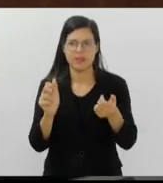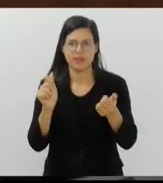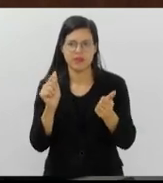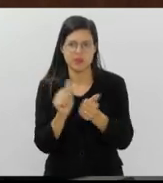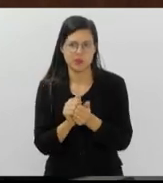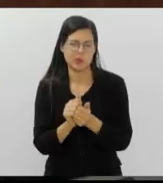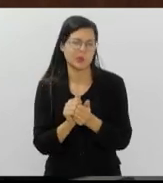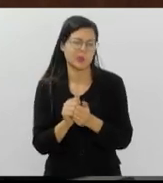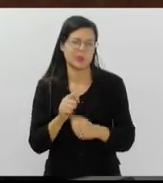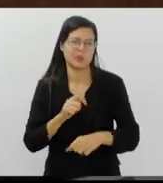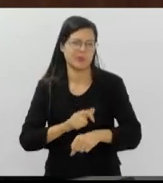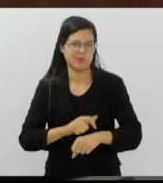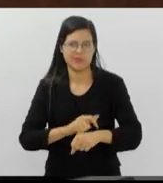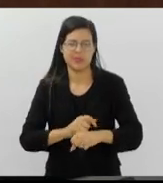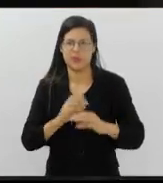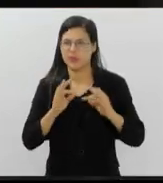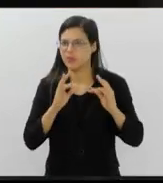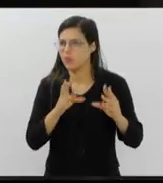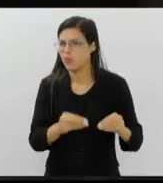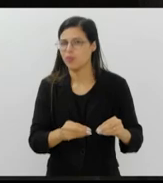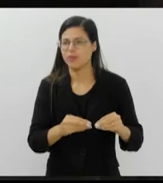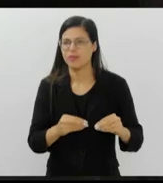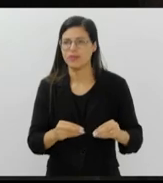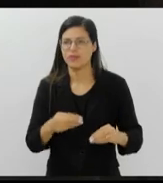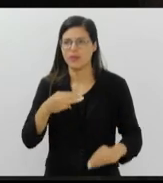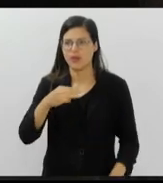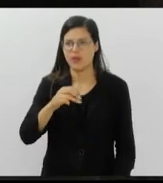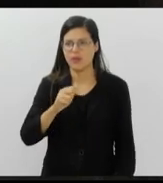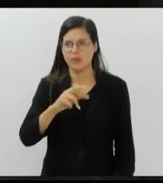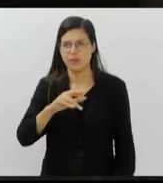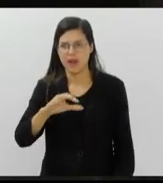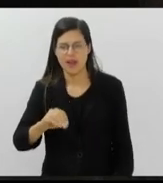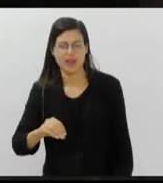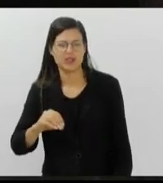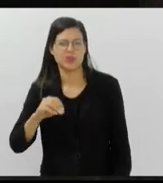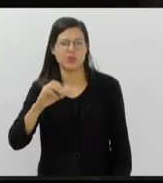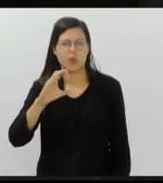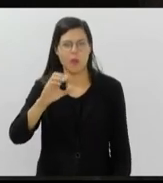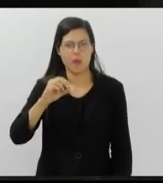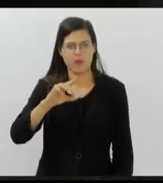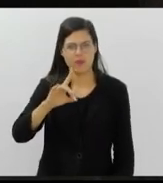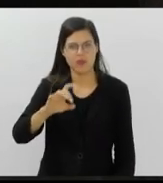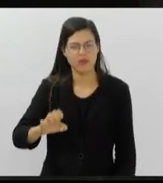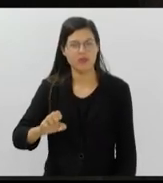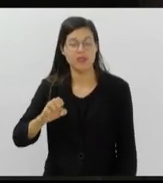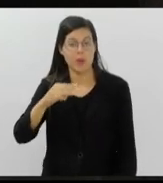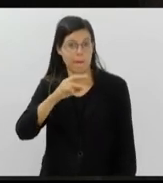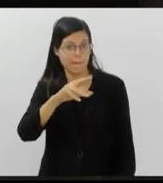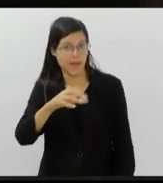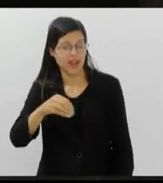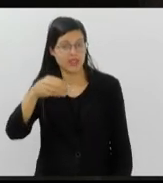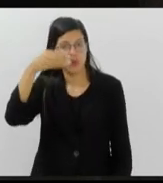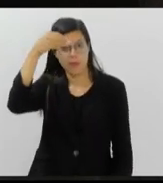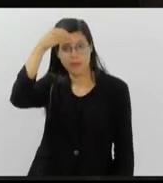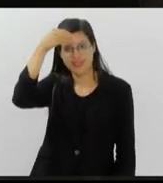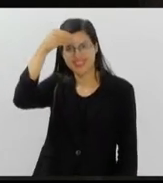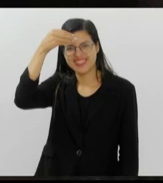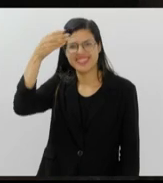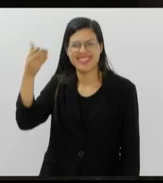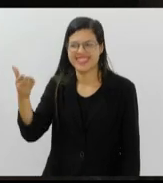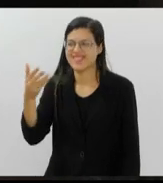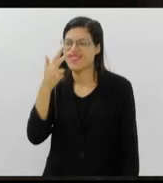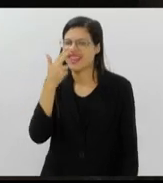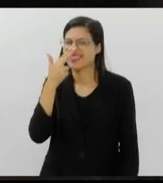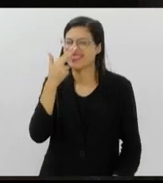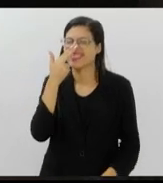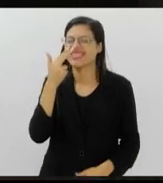momentos. Ponde, Márcio Vieira, que foi o padrinho da minha união com a Silvia,